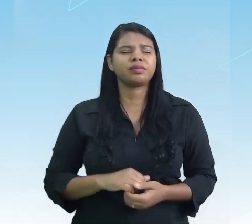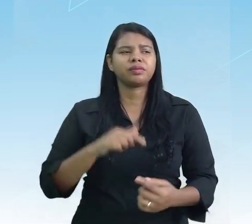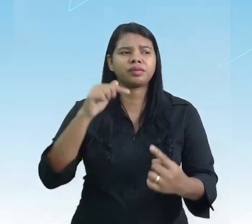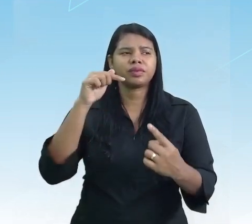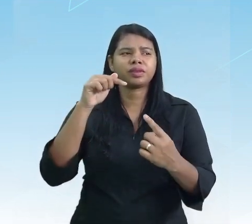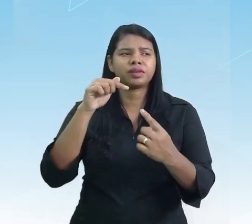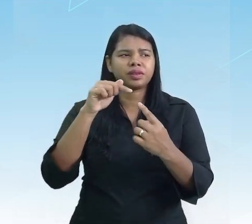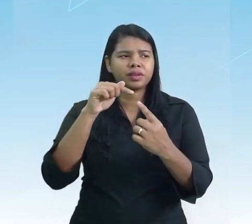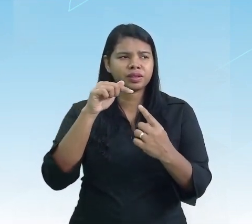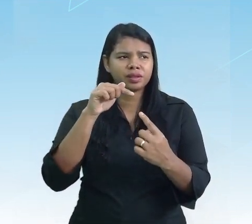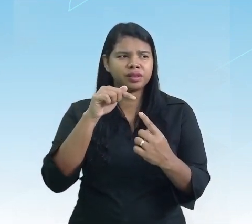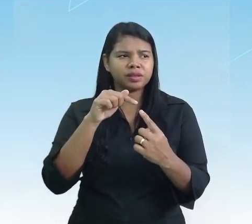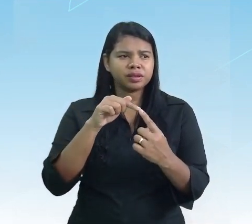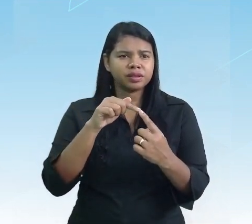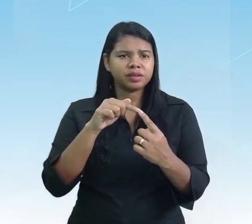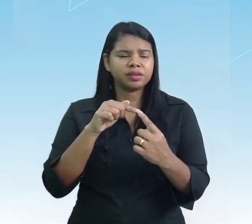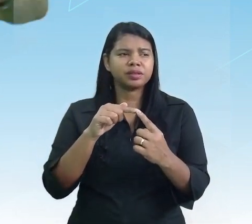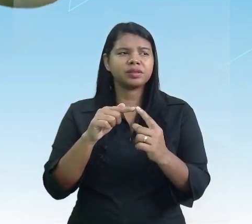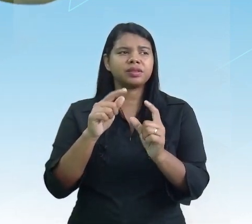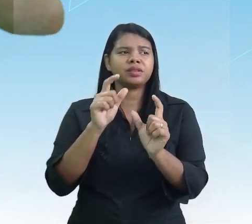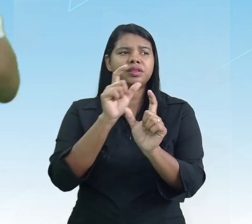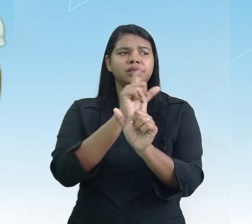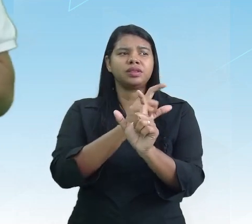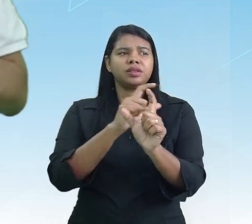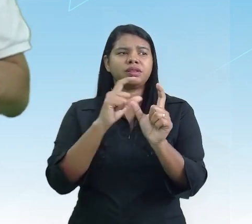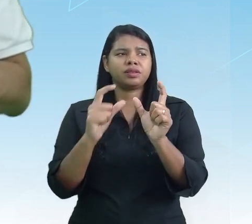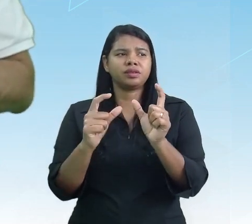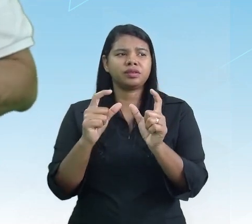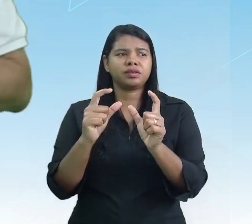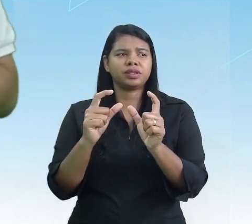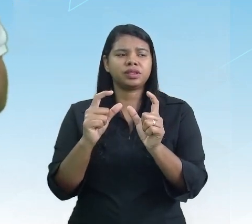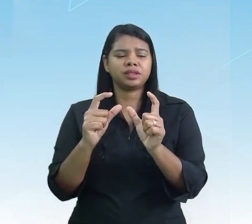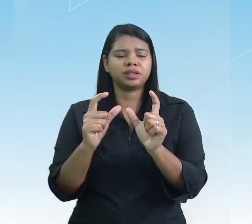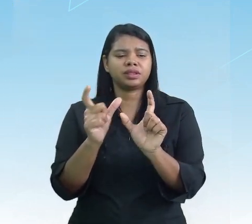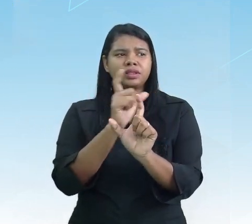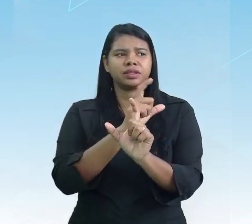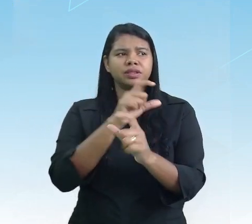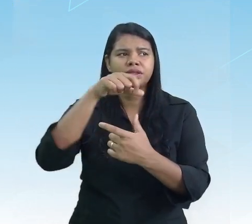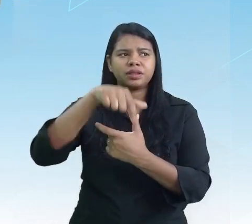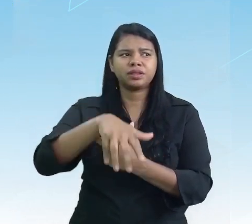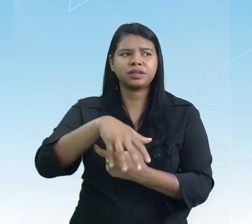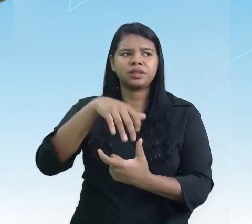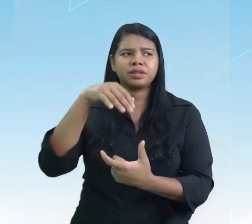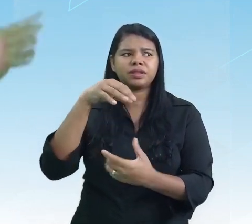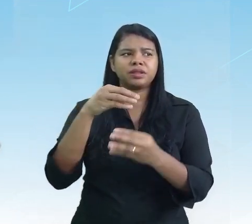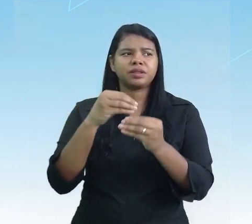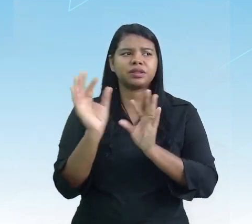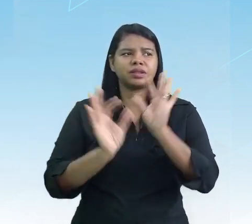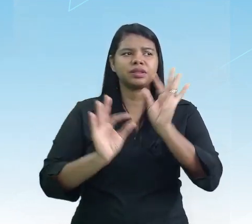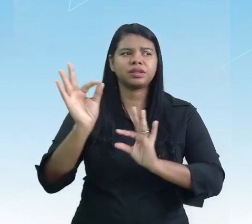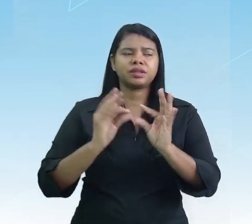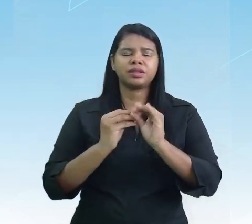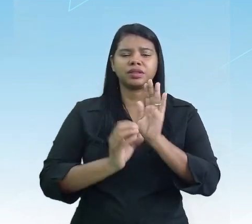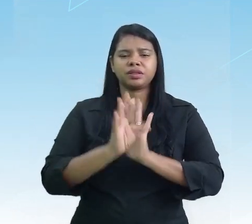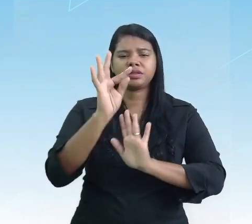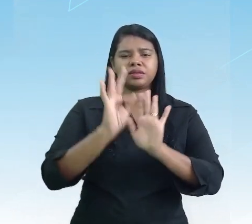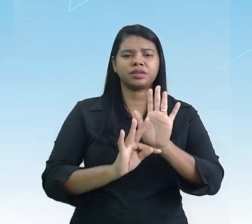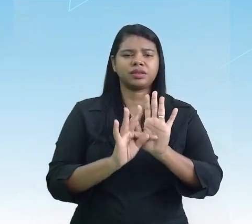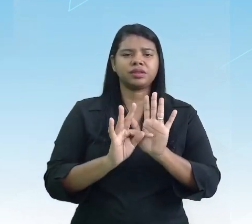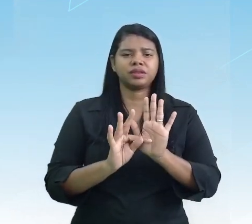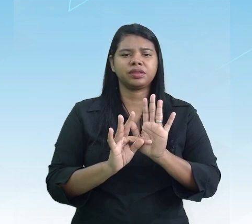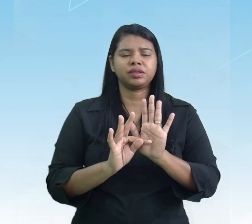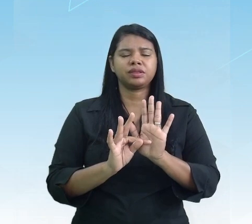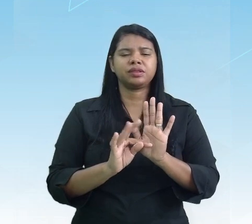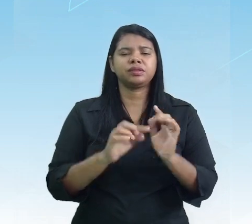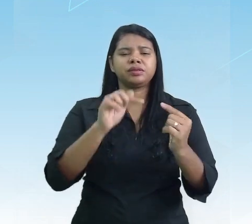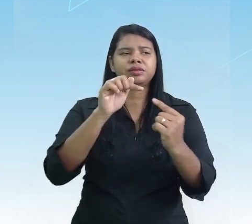a coesão e coerência. Coesão é a organização do texto em